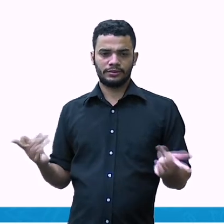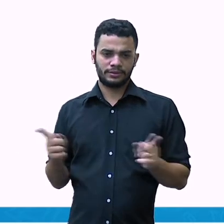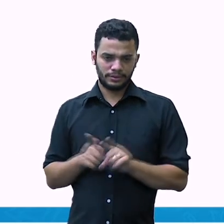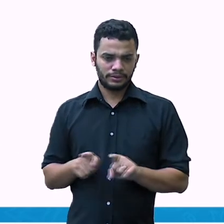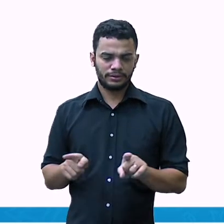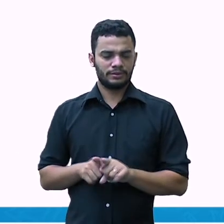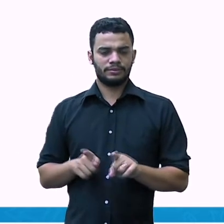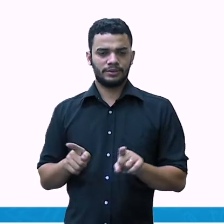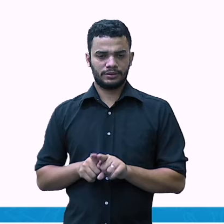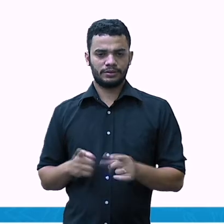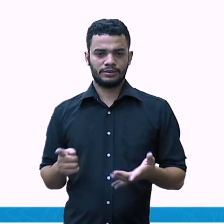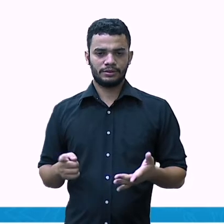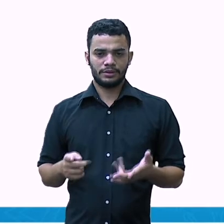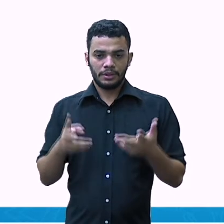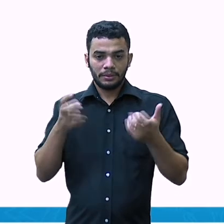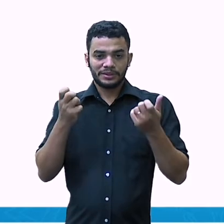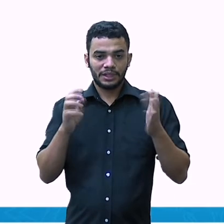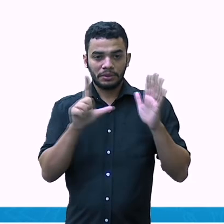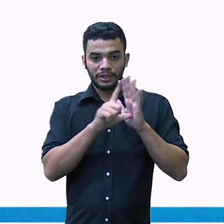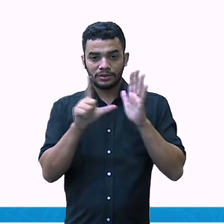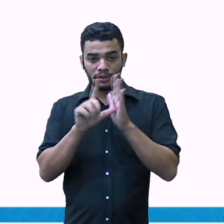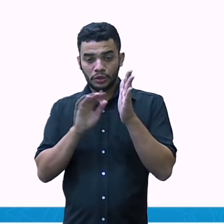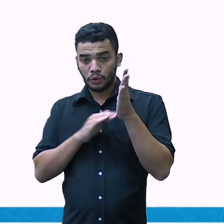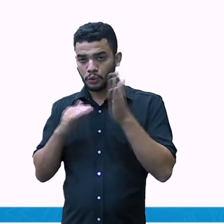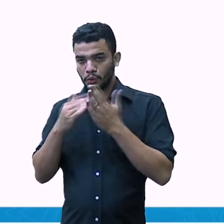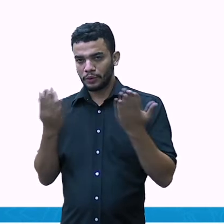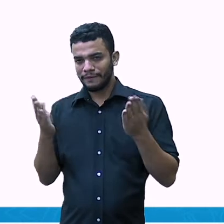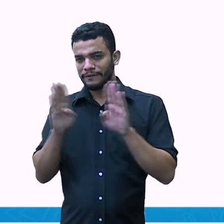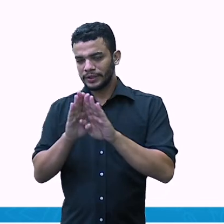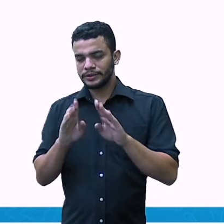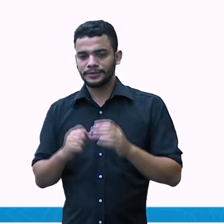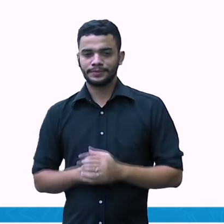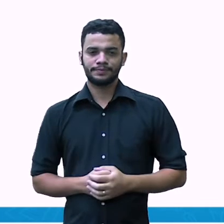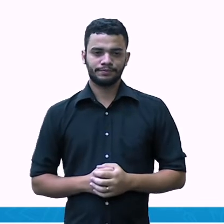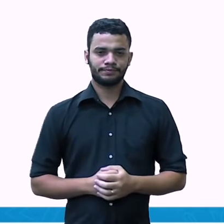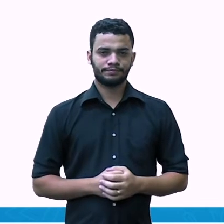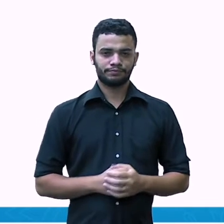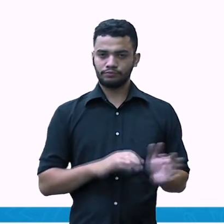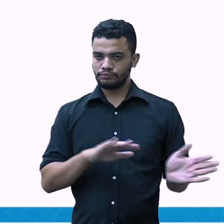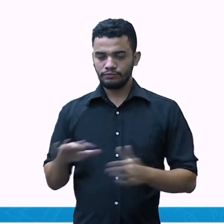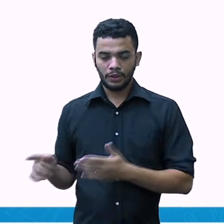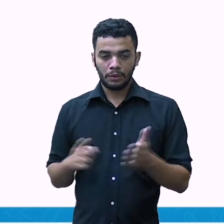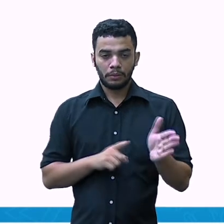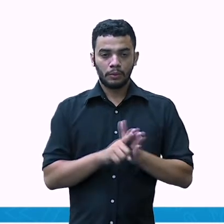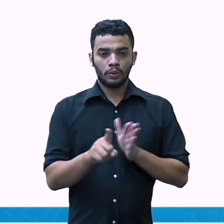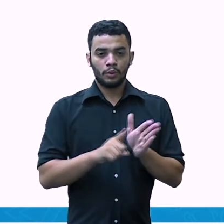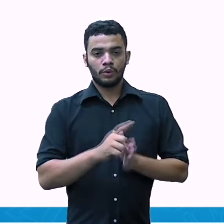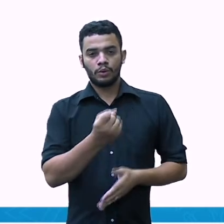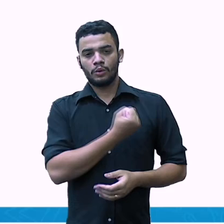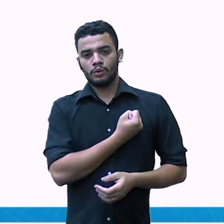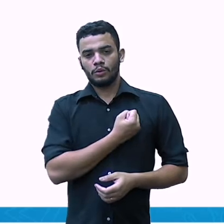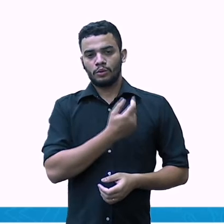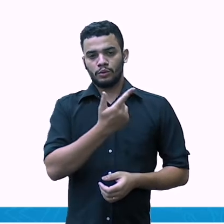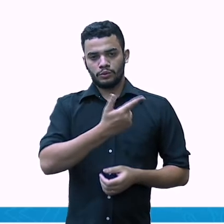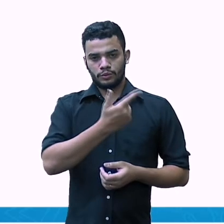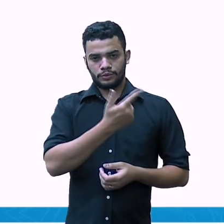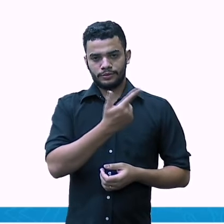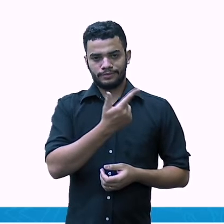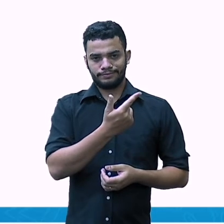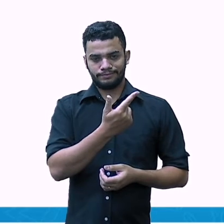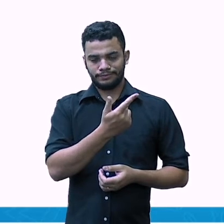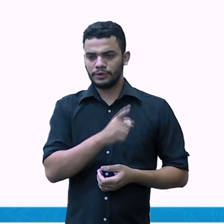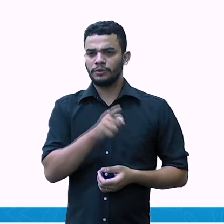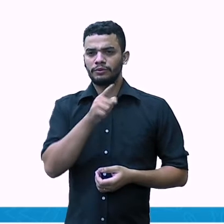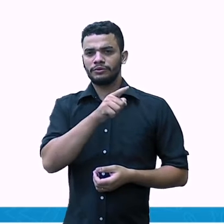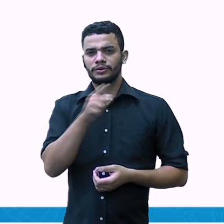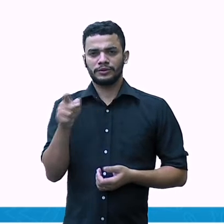lojas estão fechadas. Número 2. Vocês conhecem a periferia da